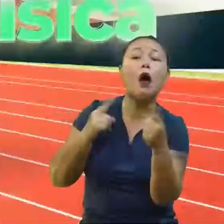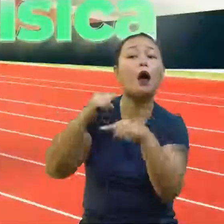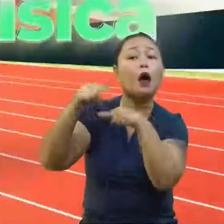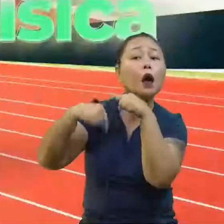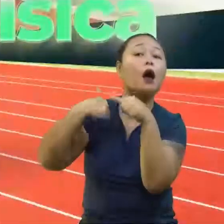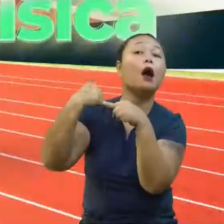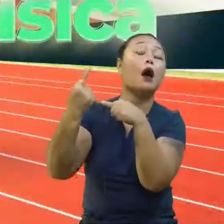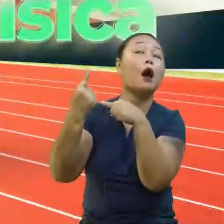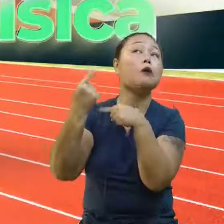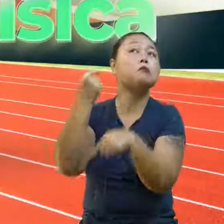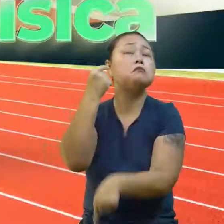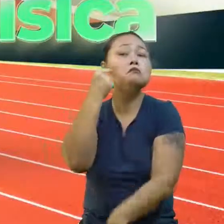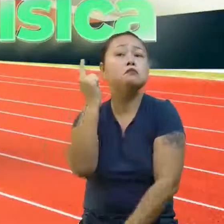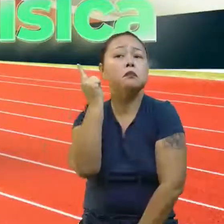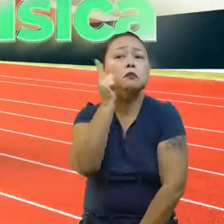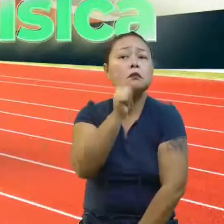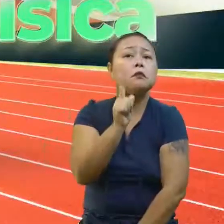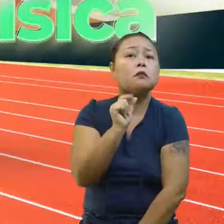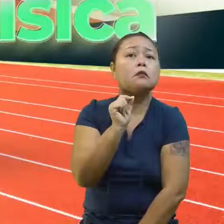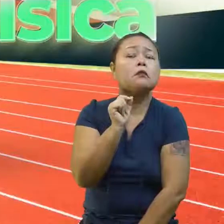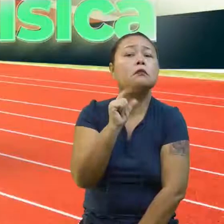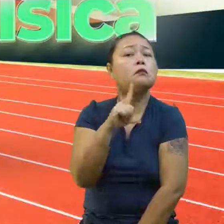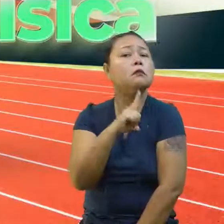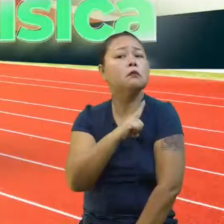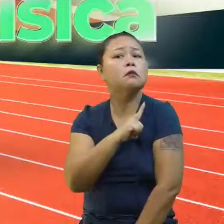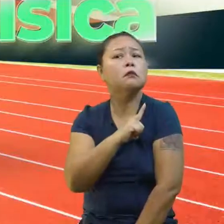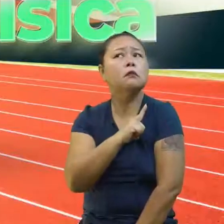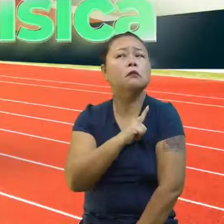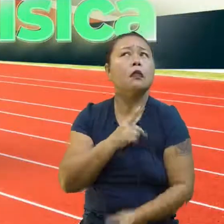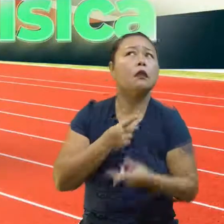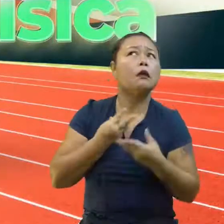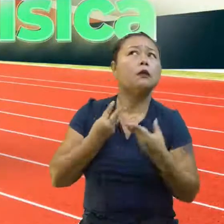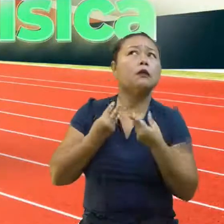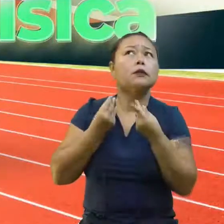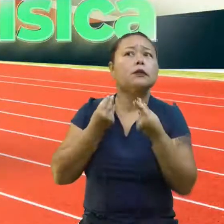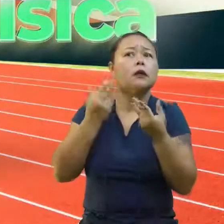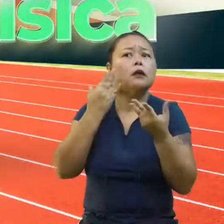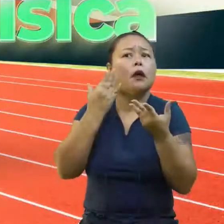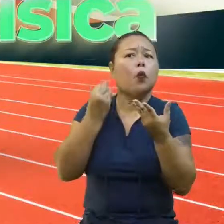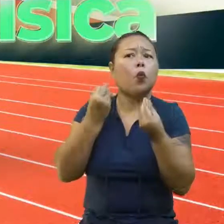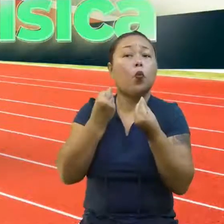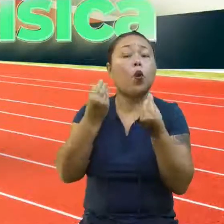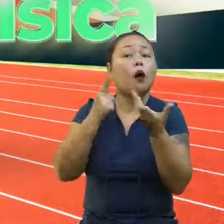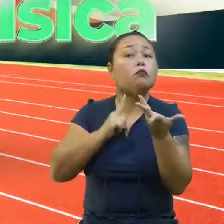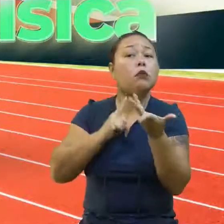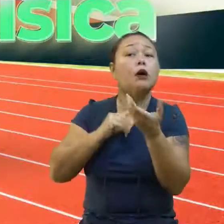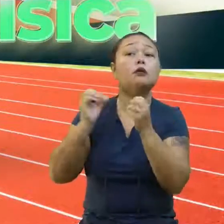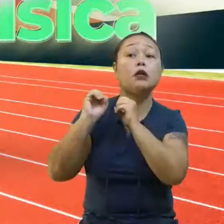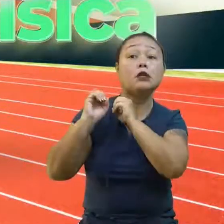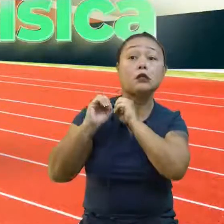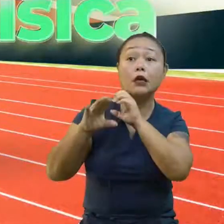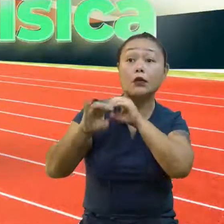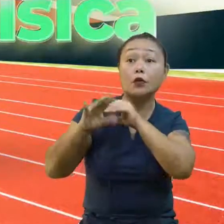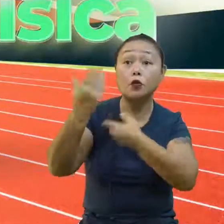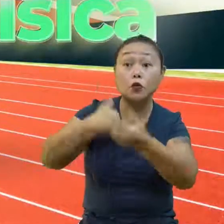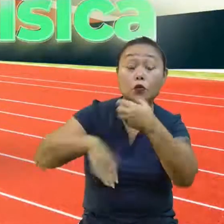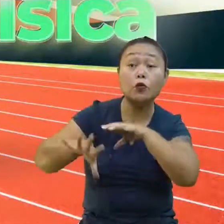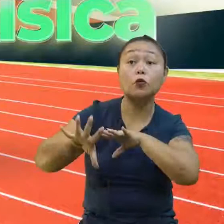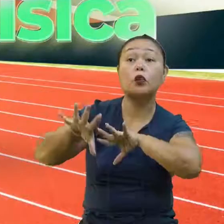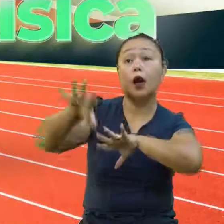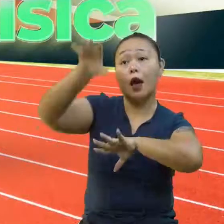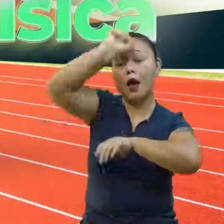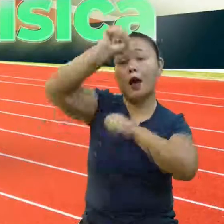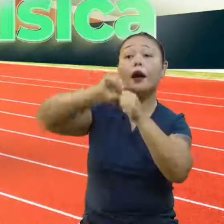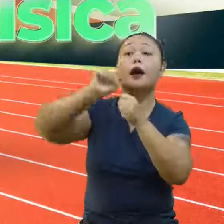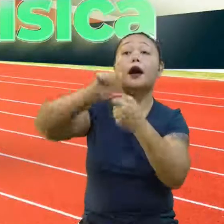gente consiga ter essa sensibilização, essa educação em saúde. Então, agora nós vamos ver